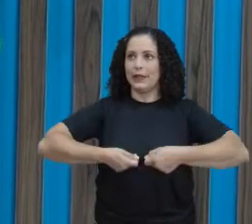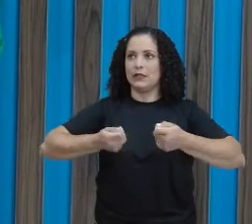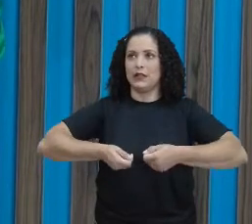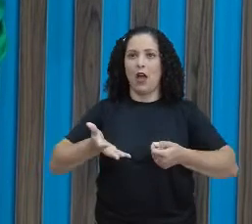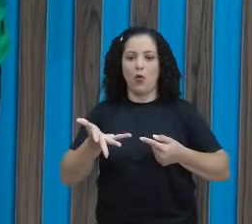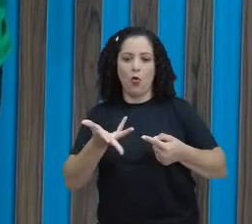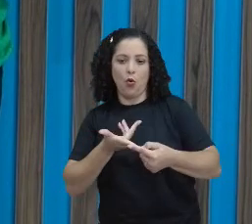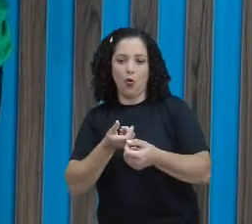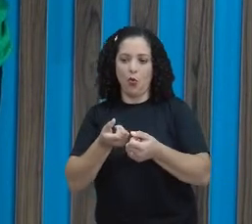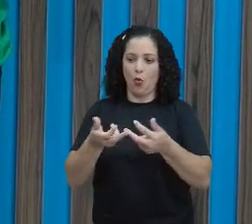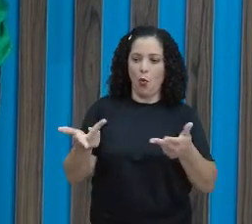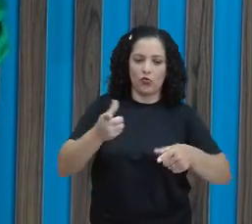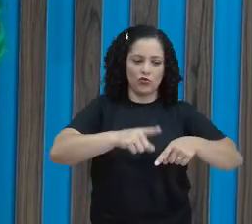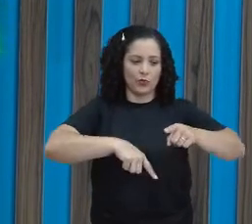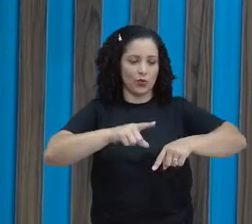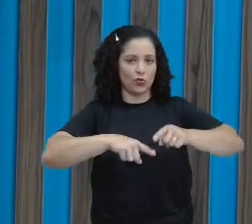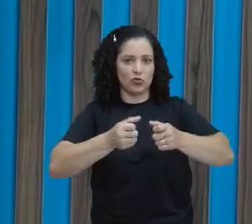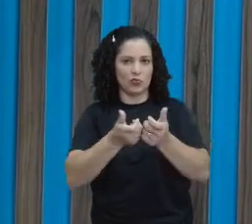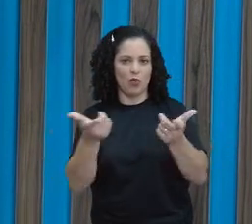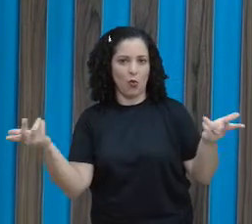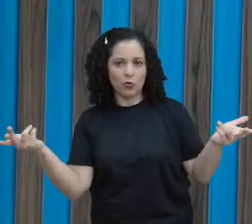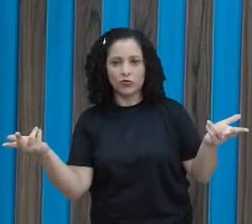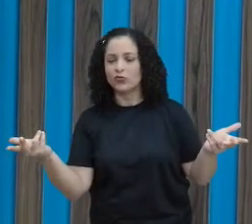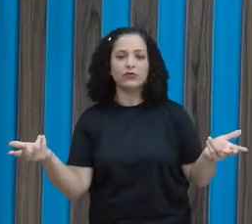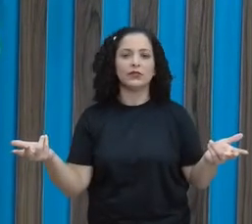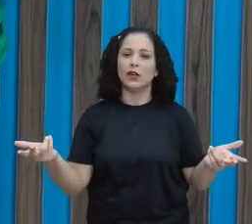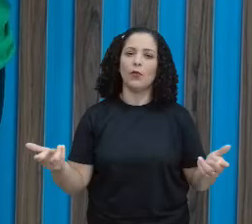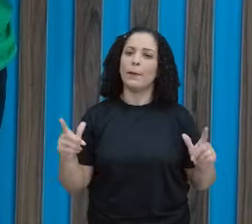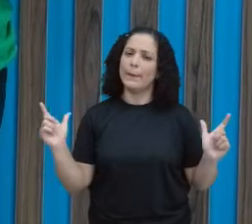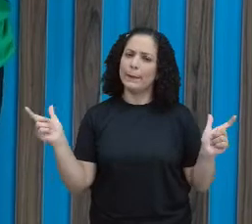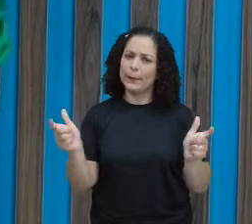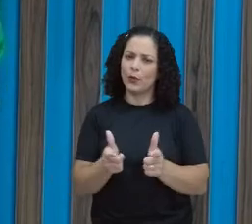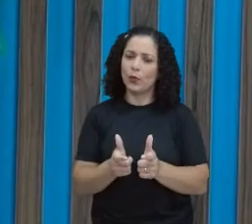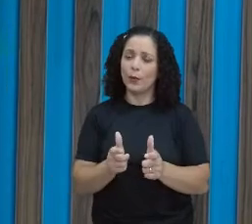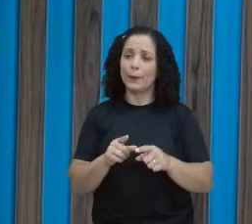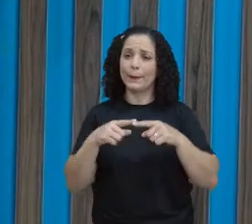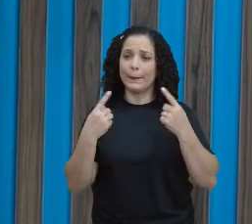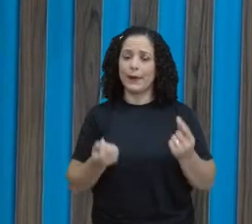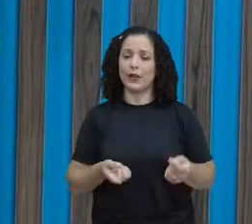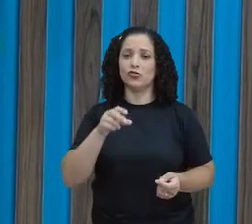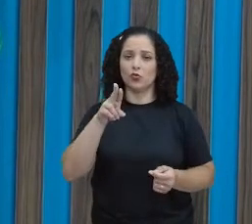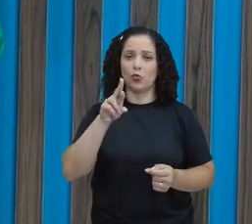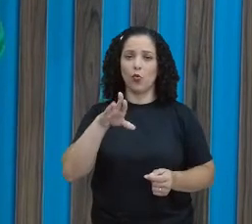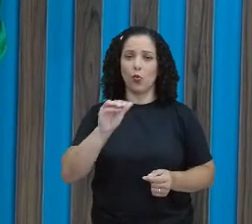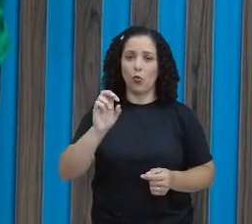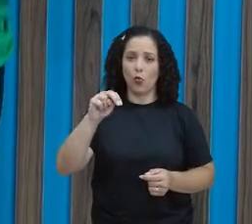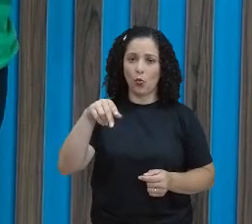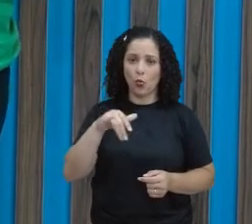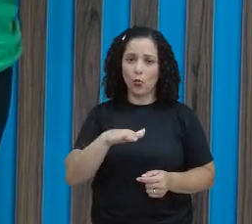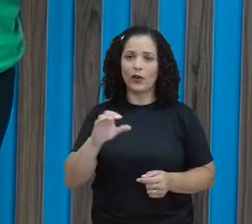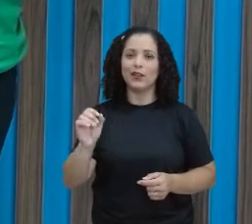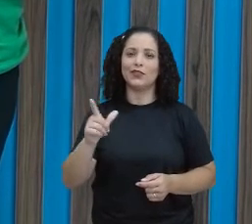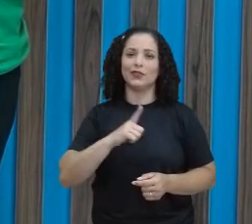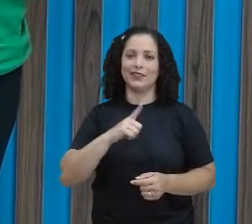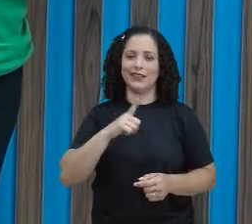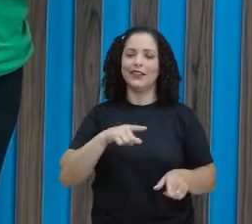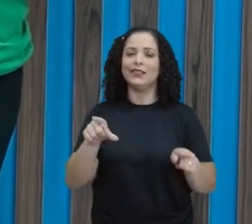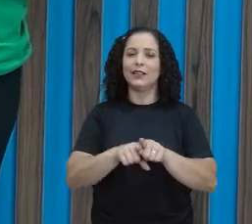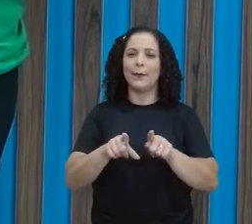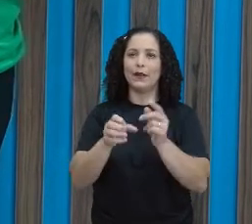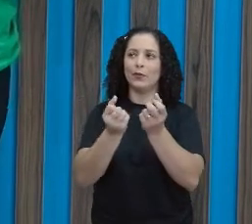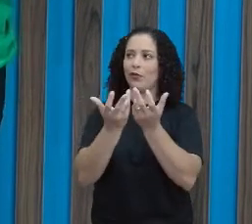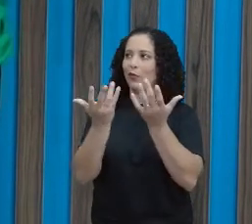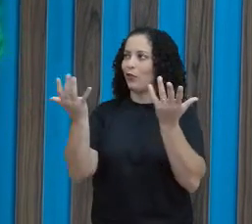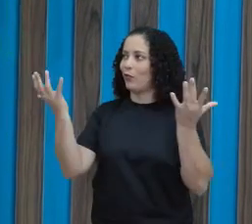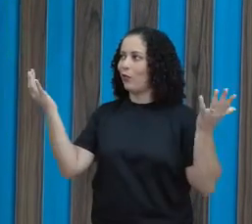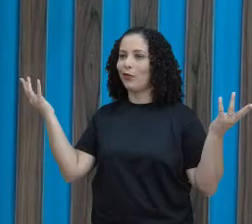utilizar muito desse material. O urânio também está disponível em grande quantidade, então